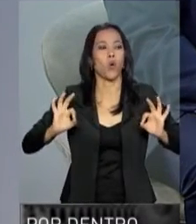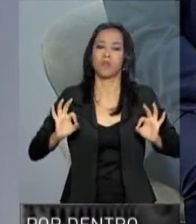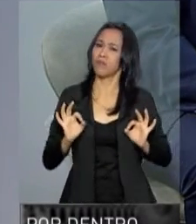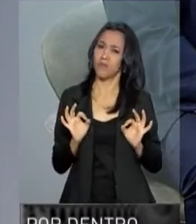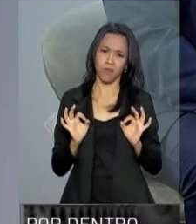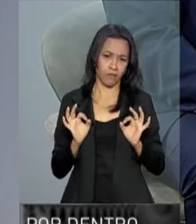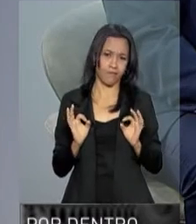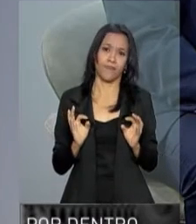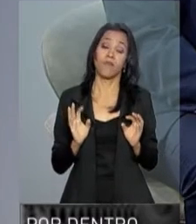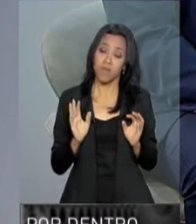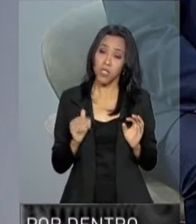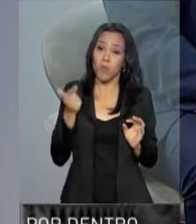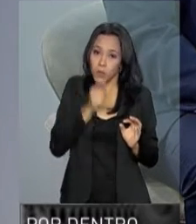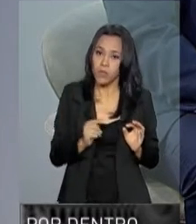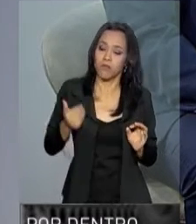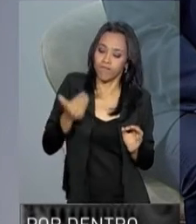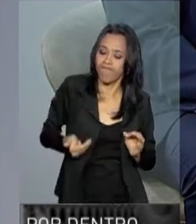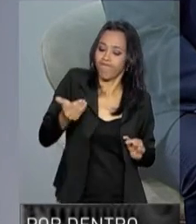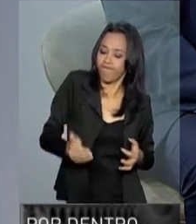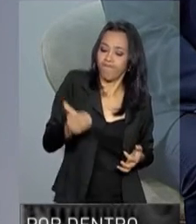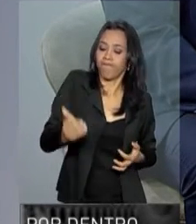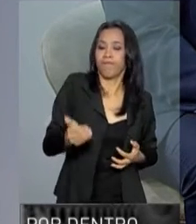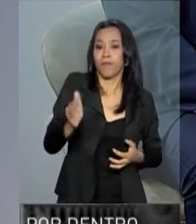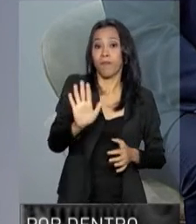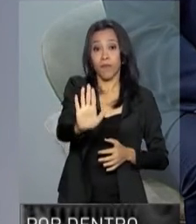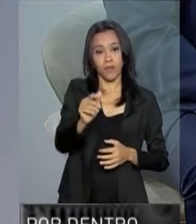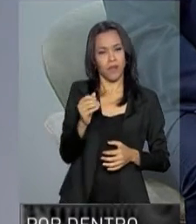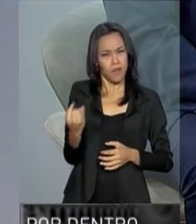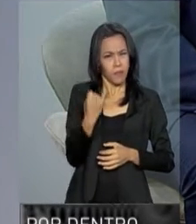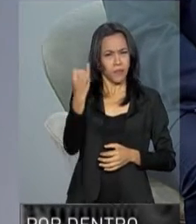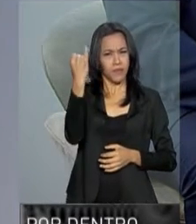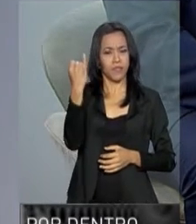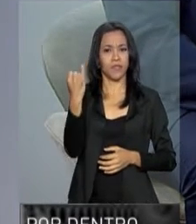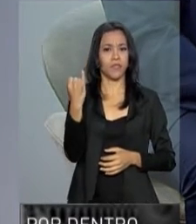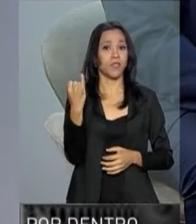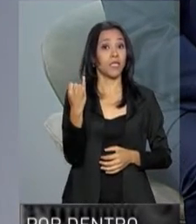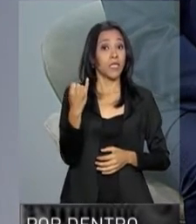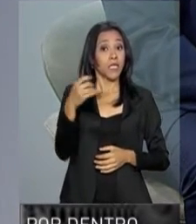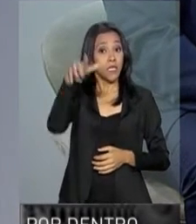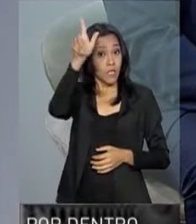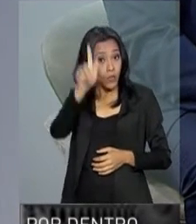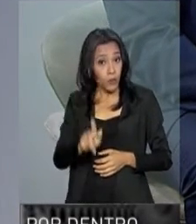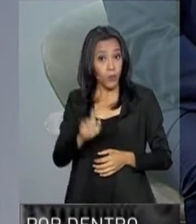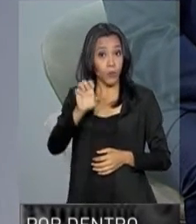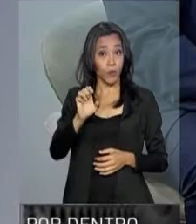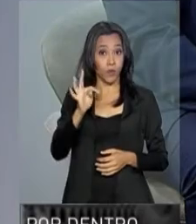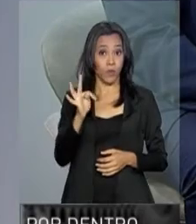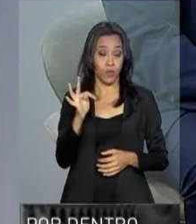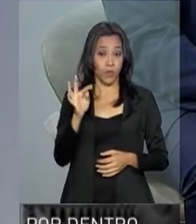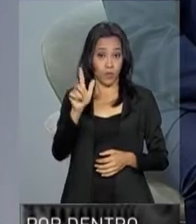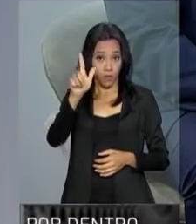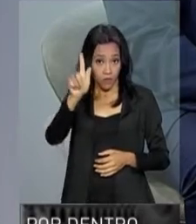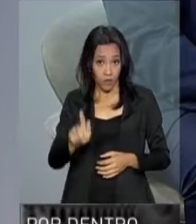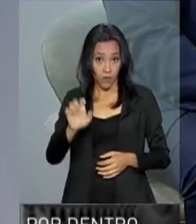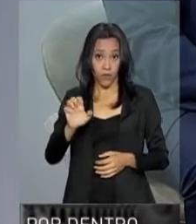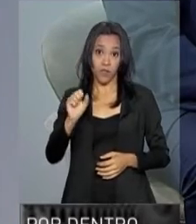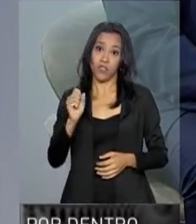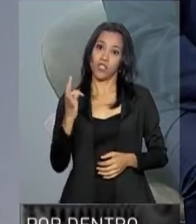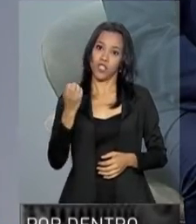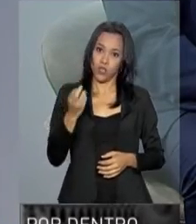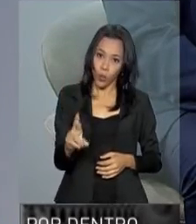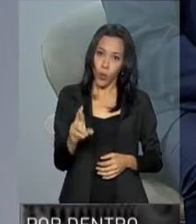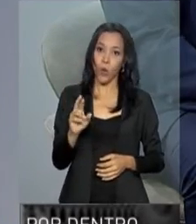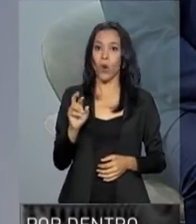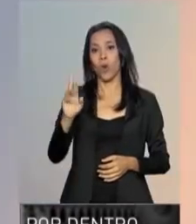mas nós estamos avançando bastante é muito importante que hoje o público sempre tendo a necessidade de políticas